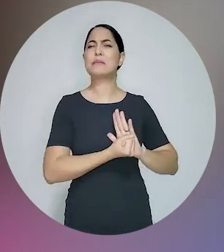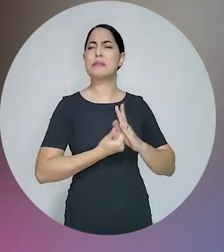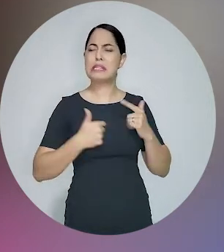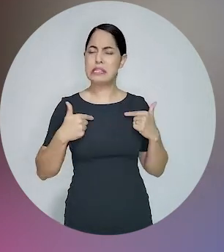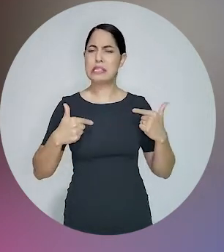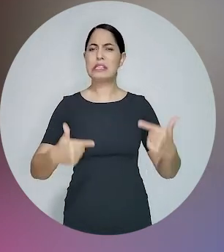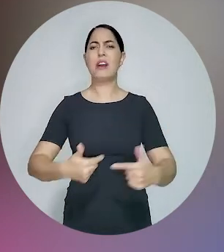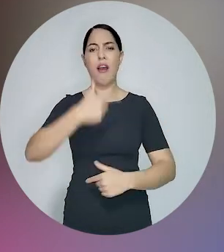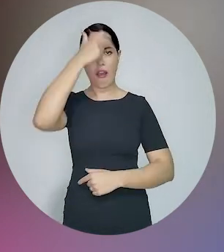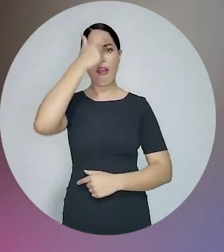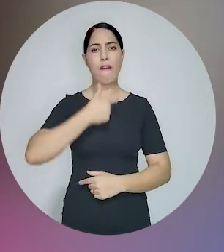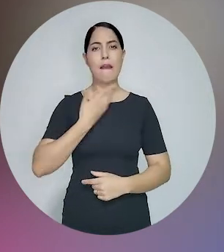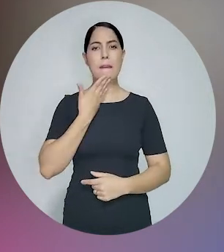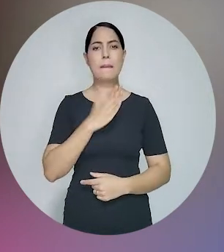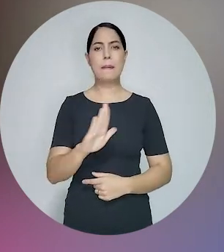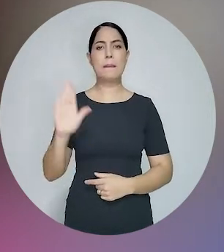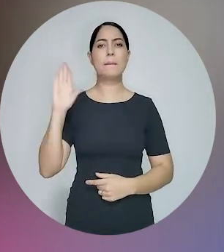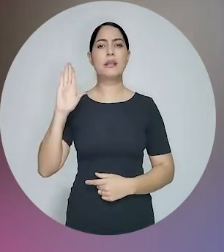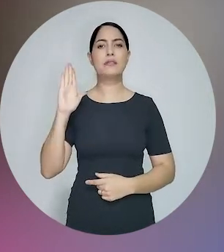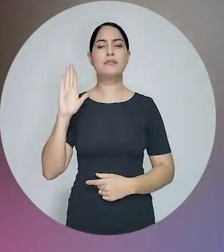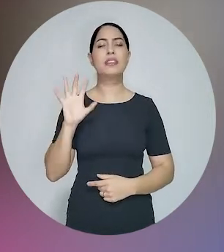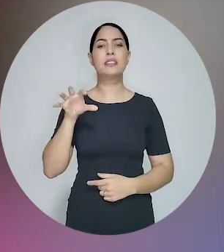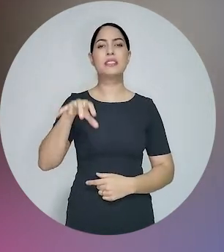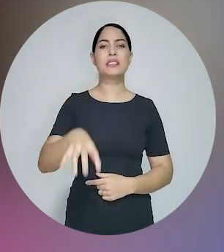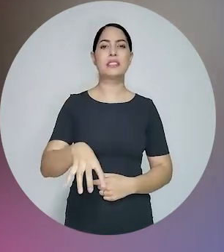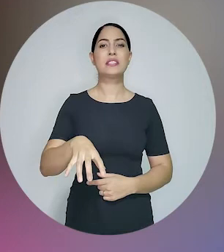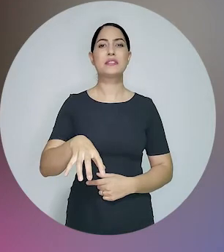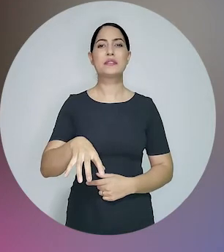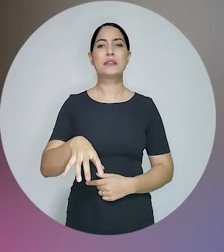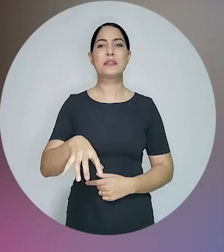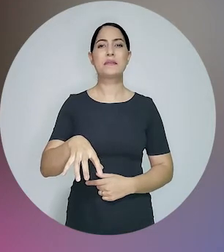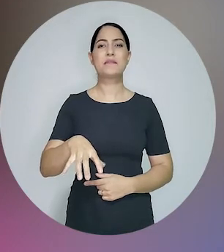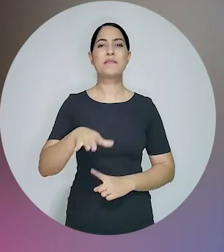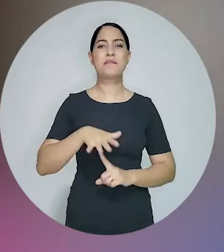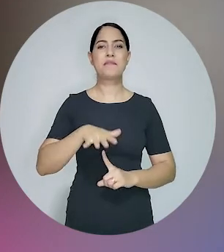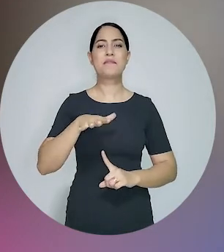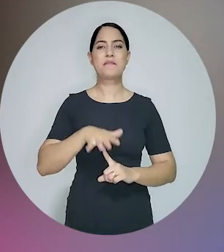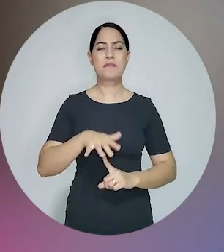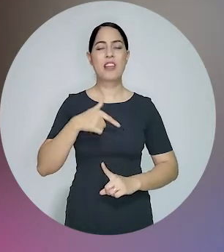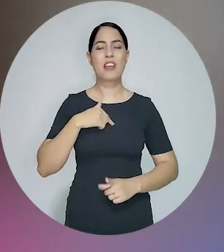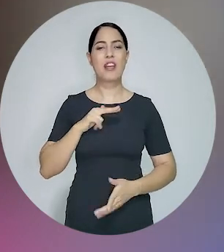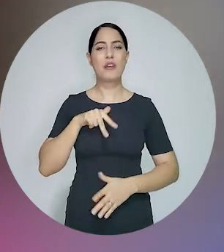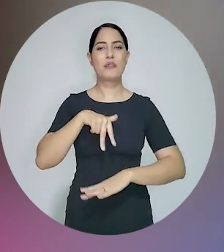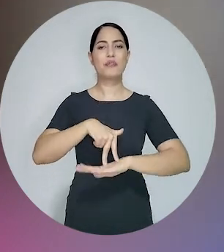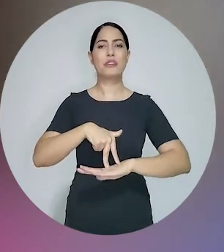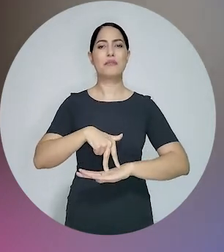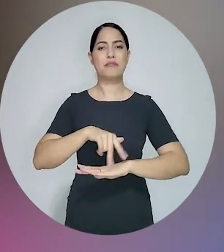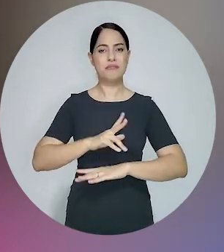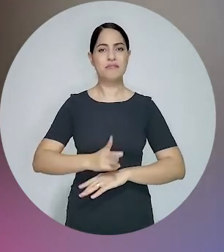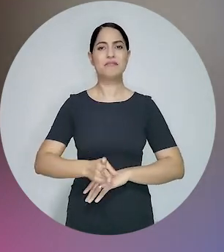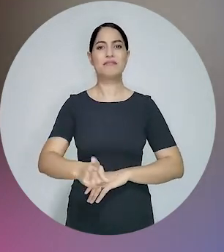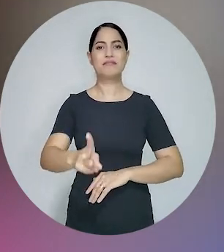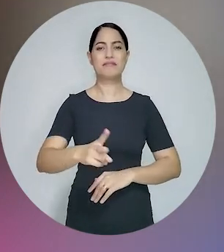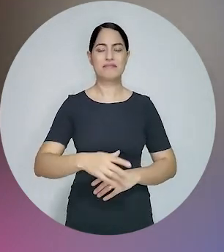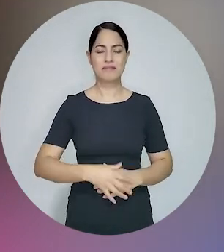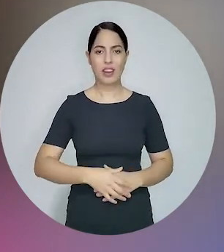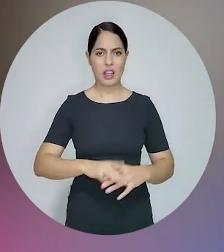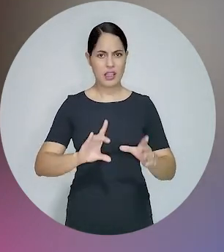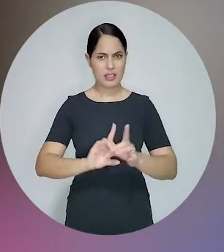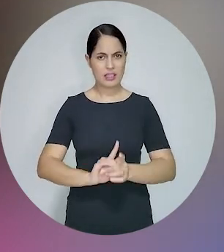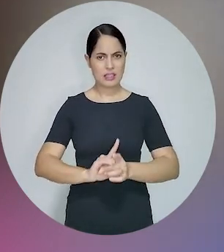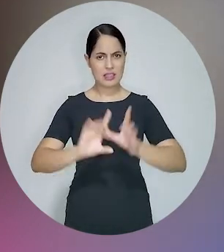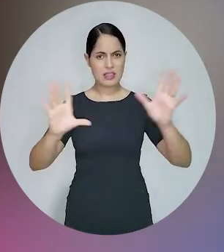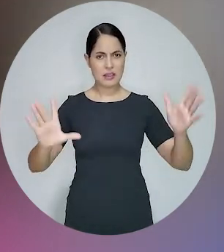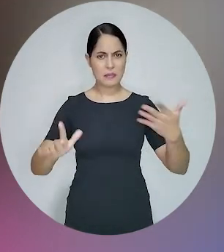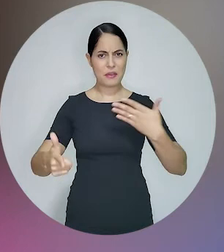eu prometo permanecer firme na condução da seccional, honrando sua tradição democrática e